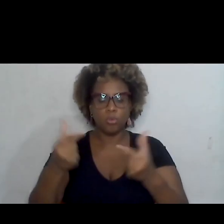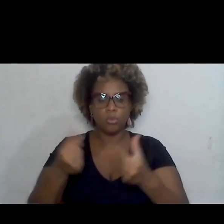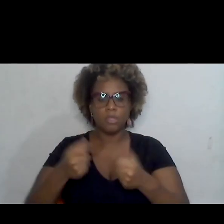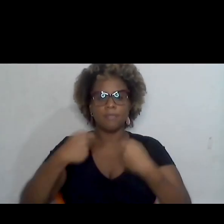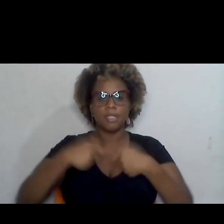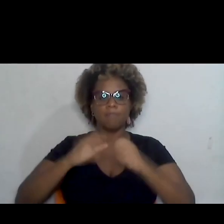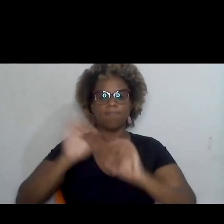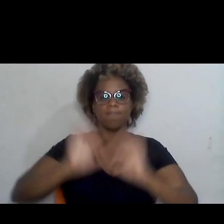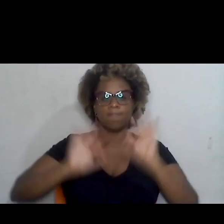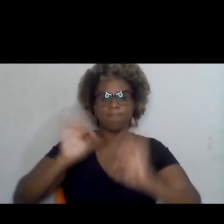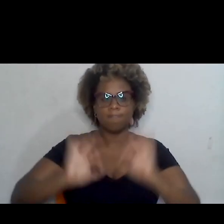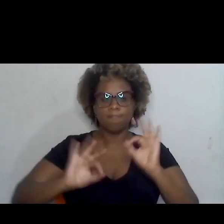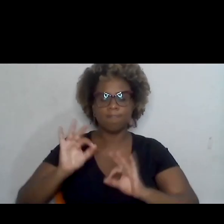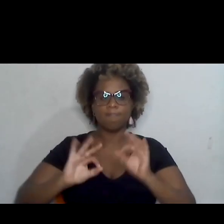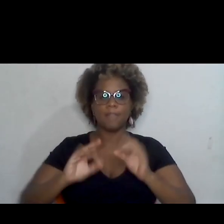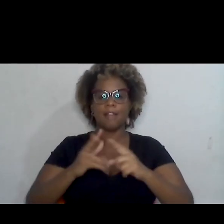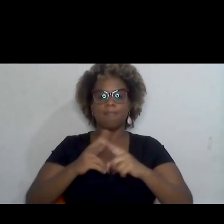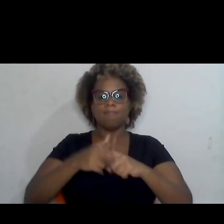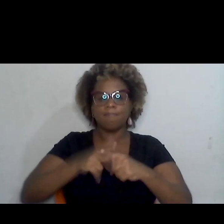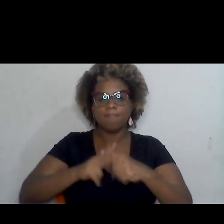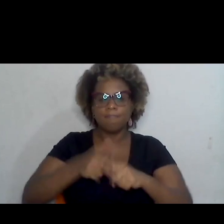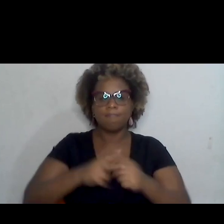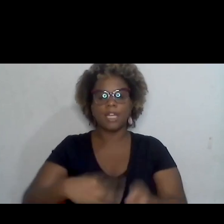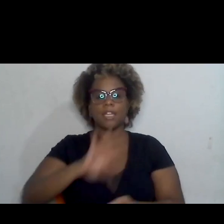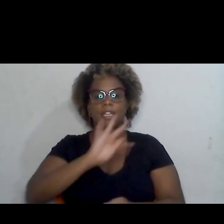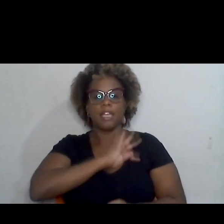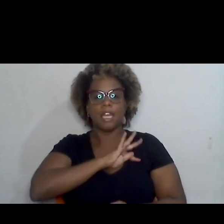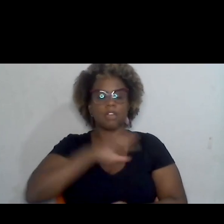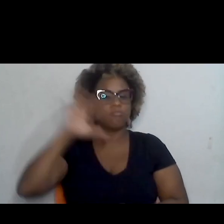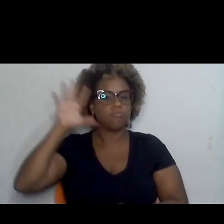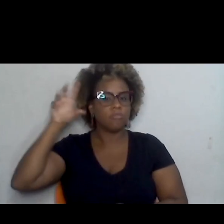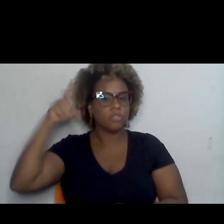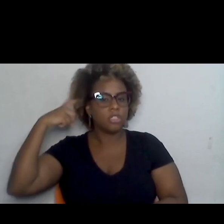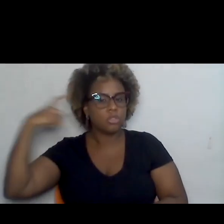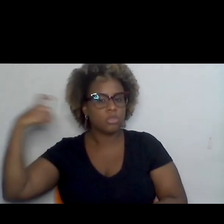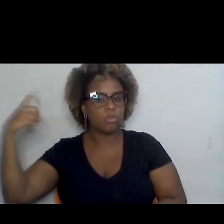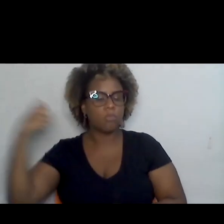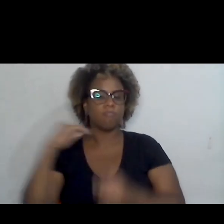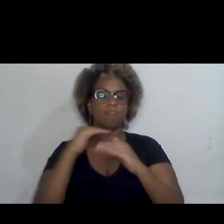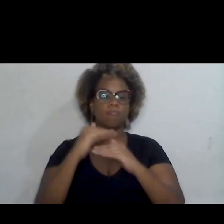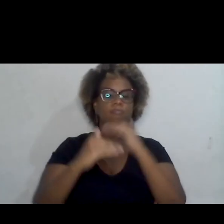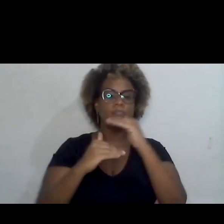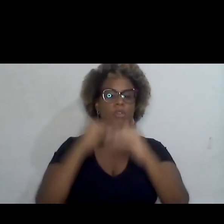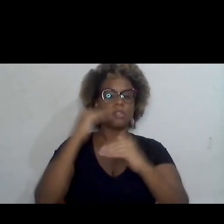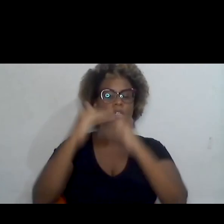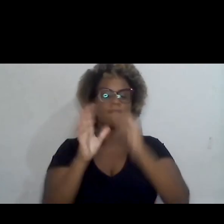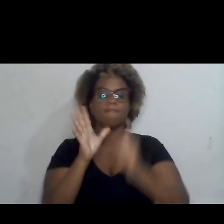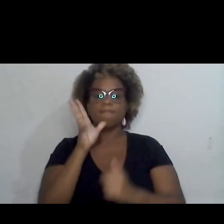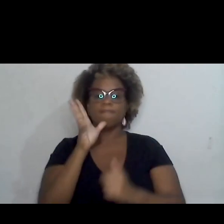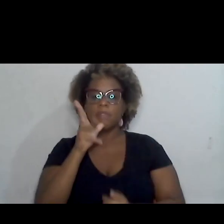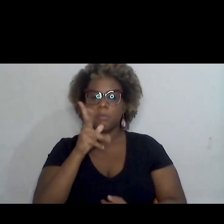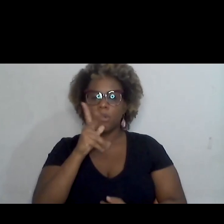questões técnicas de acústica, normativas, tecnológicas. Então, é um processo demorado,